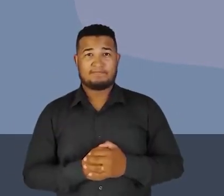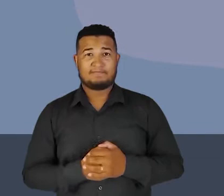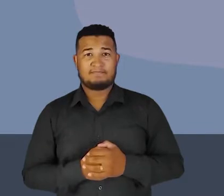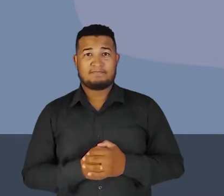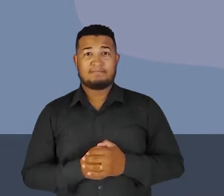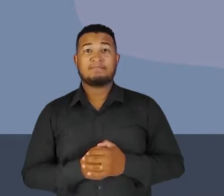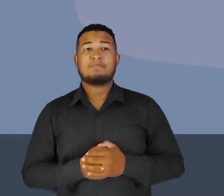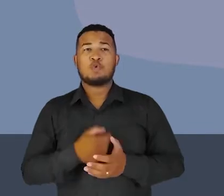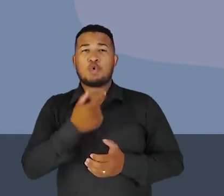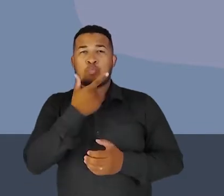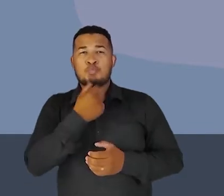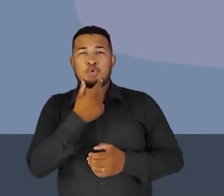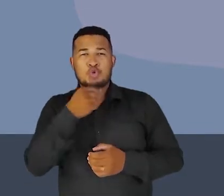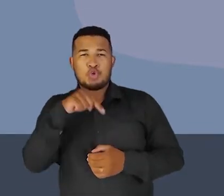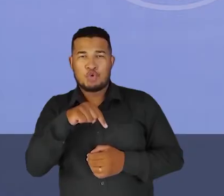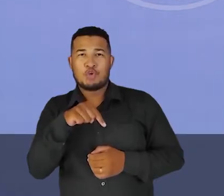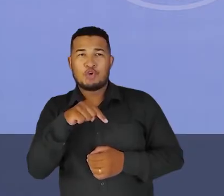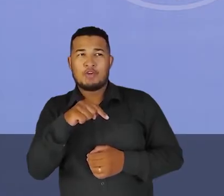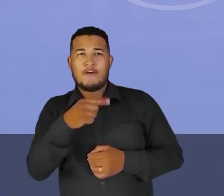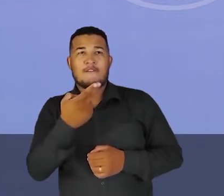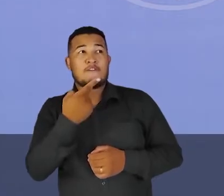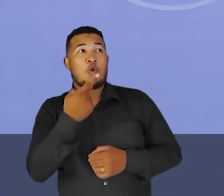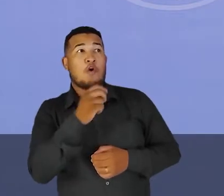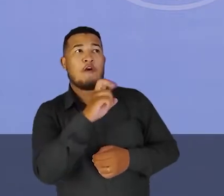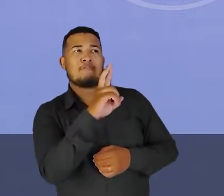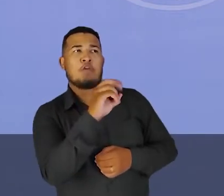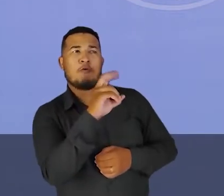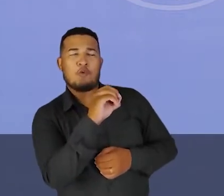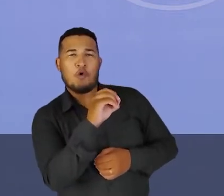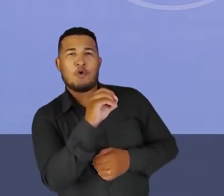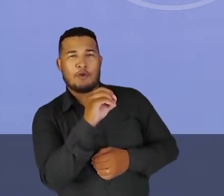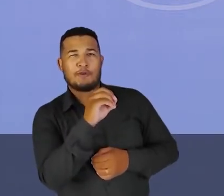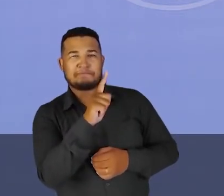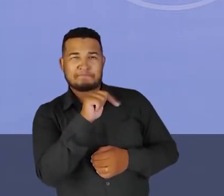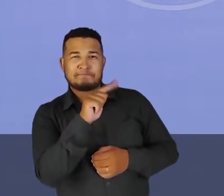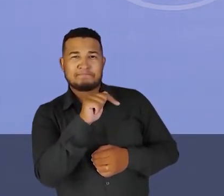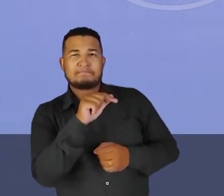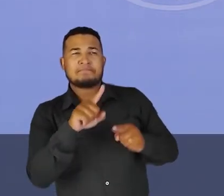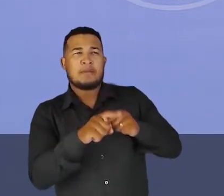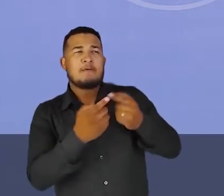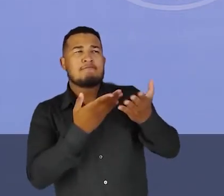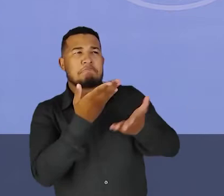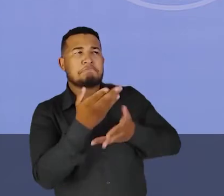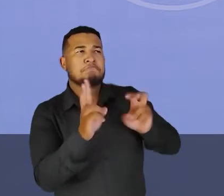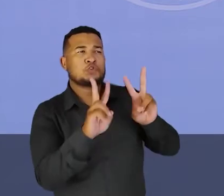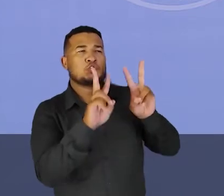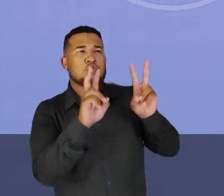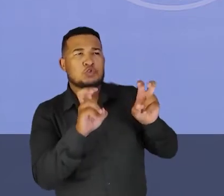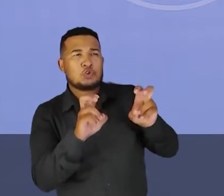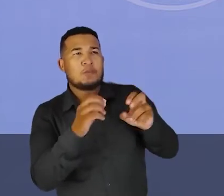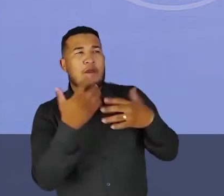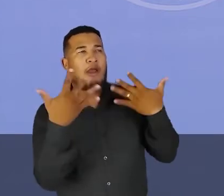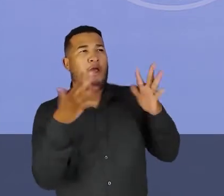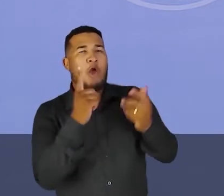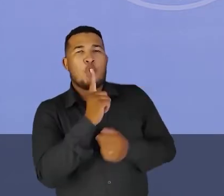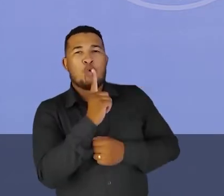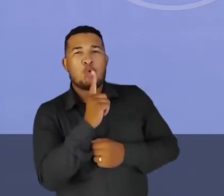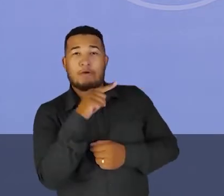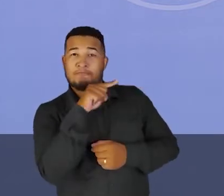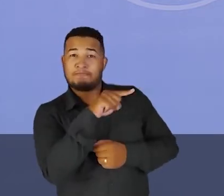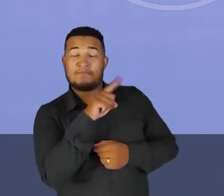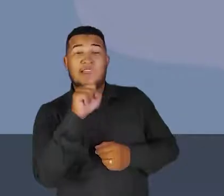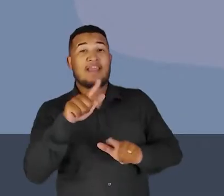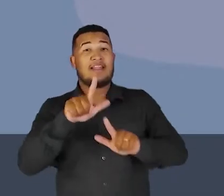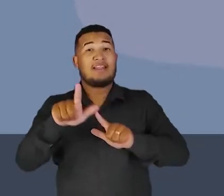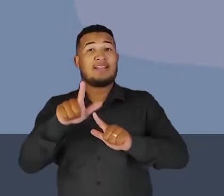Já que o menininho a chamou de vovó e falando ali sobre o aniversário, é